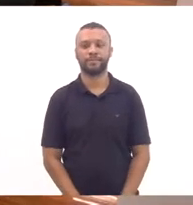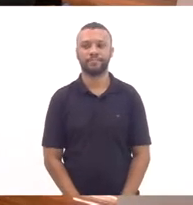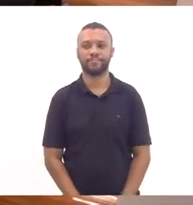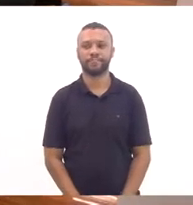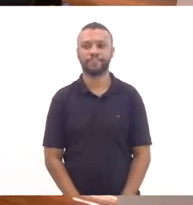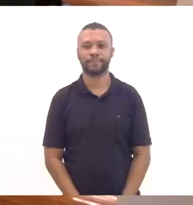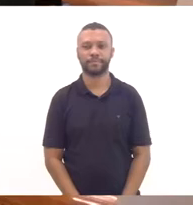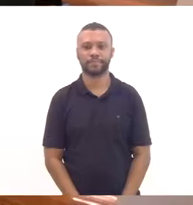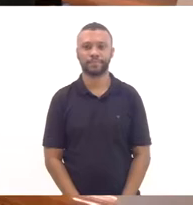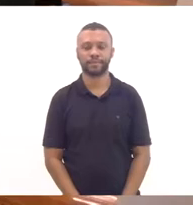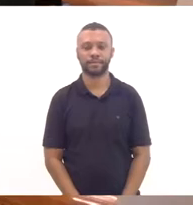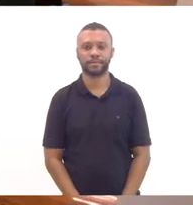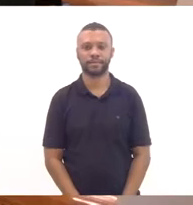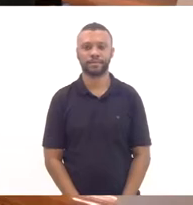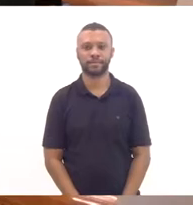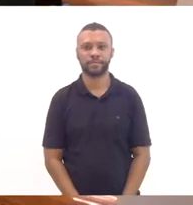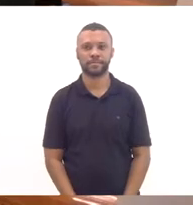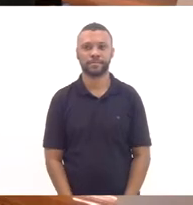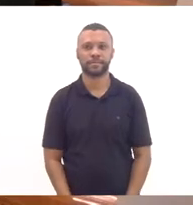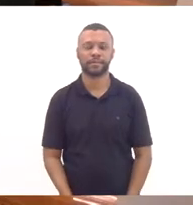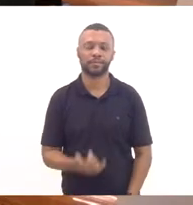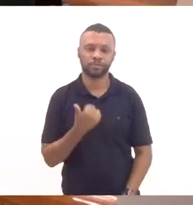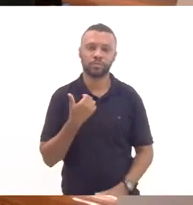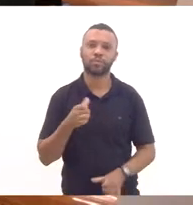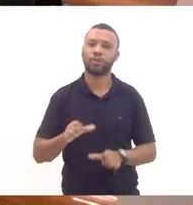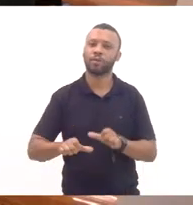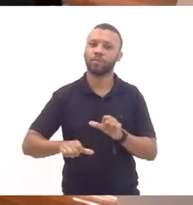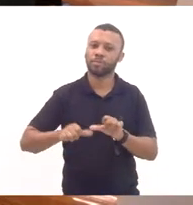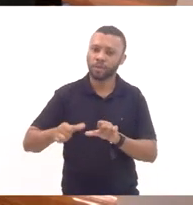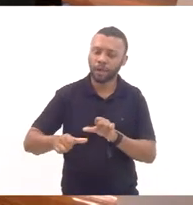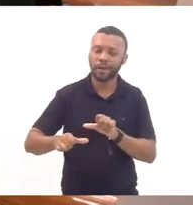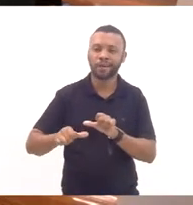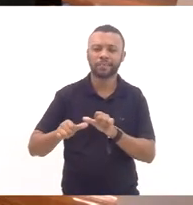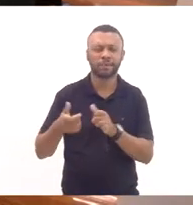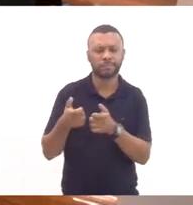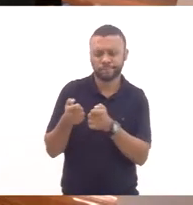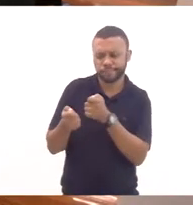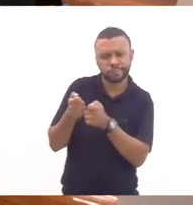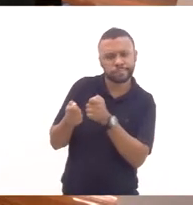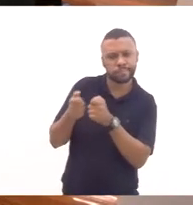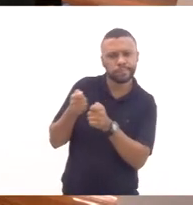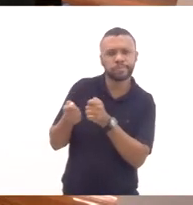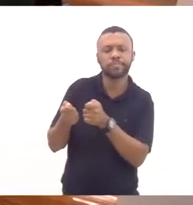Mandando aqui, tô ainda trocando aqui com o presidente.